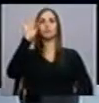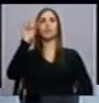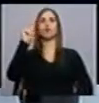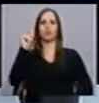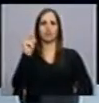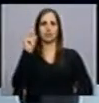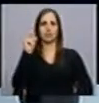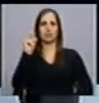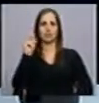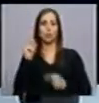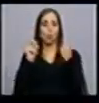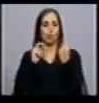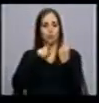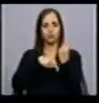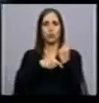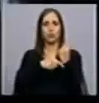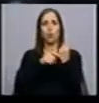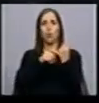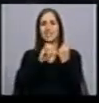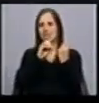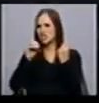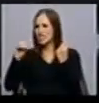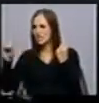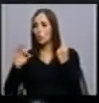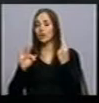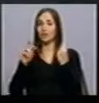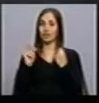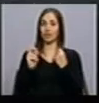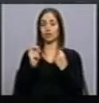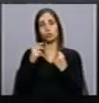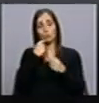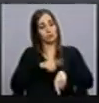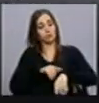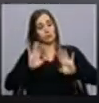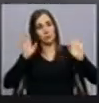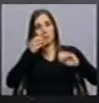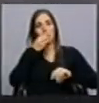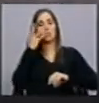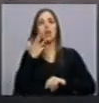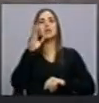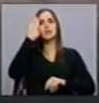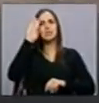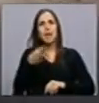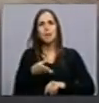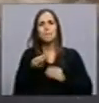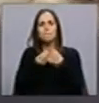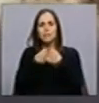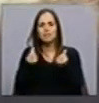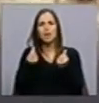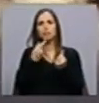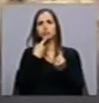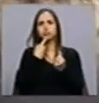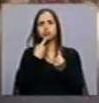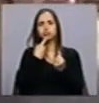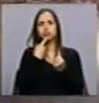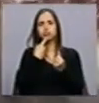1 seguido de 43 zeros. Não me peças para dizer que numerei esse, muito menos esta hora da manhã. Mas, portanto, sabemos que existe uma grande quantidade de antimatéria e que está,